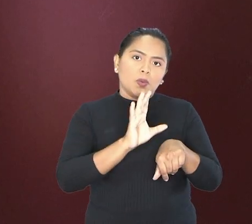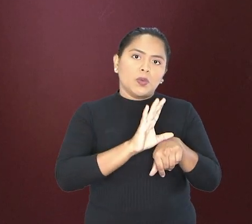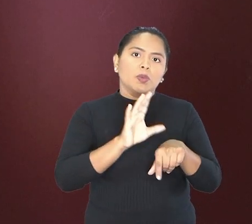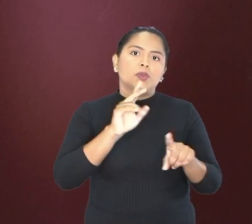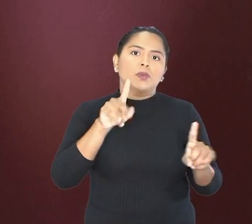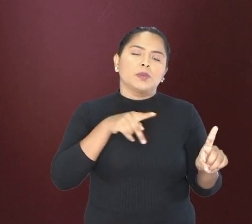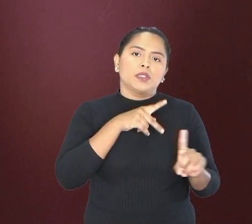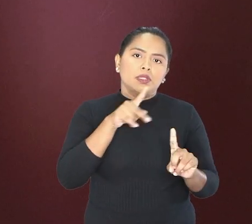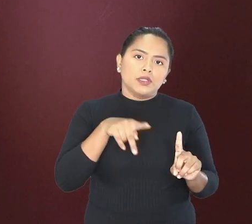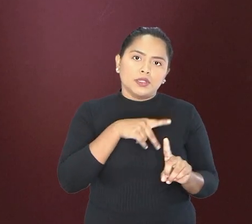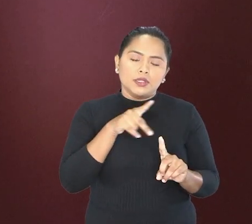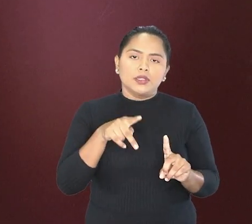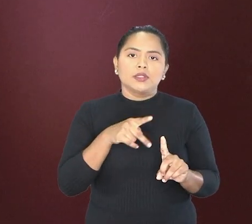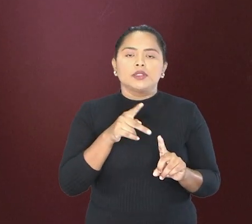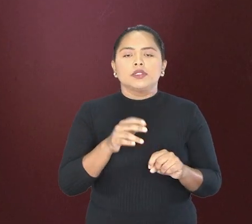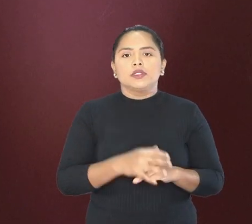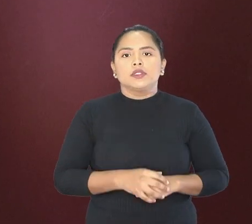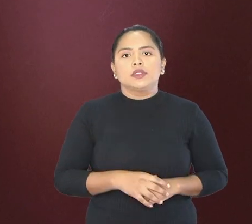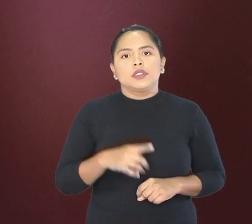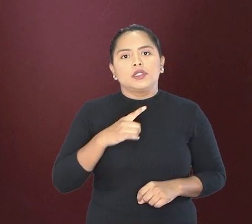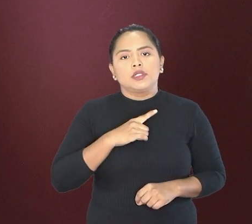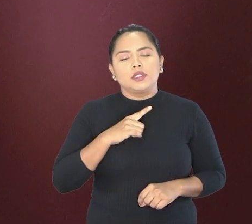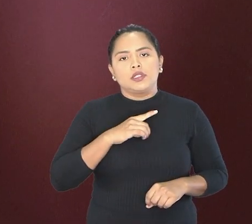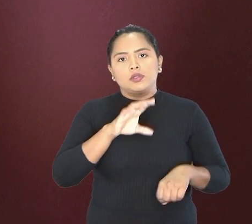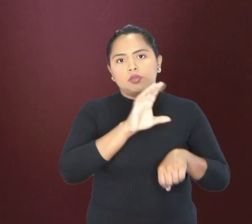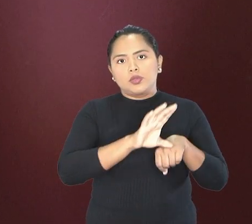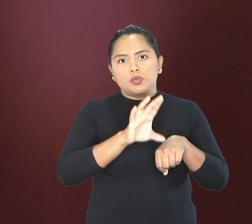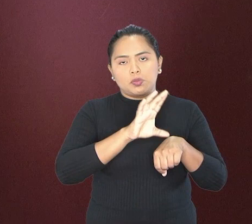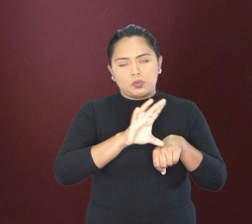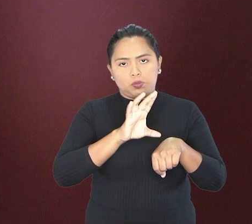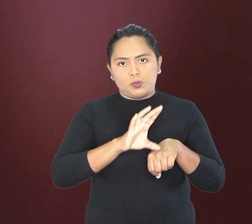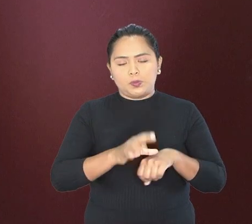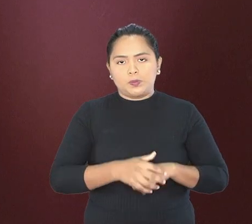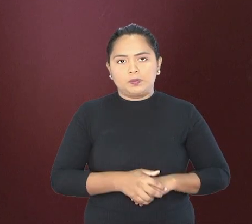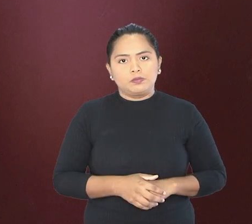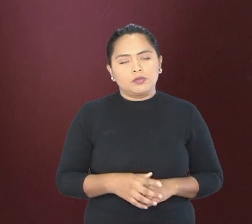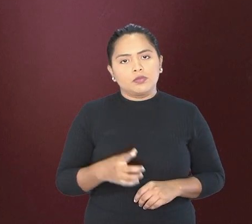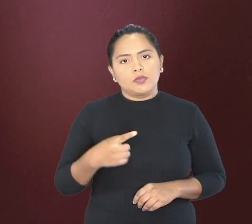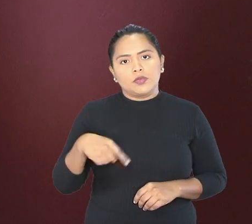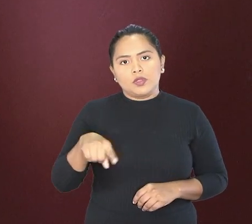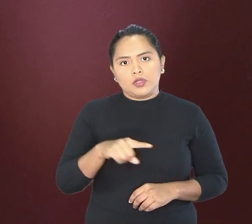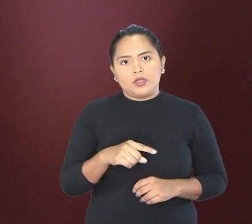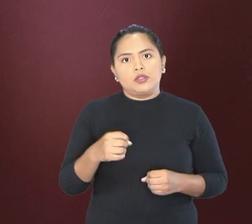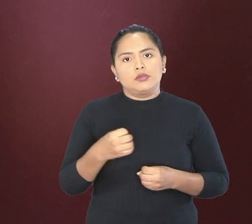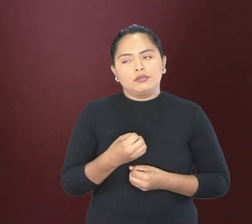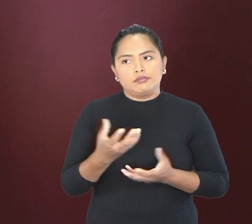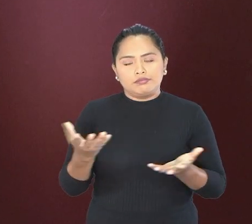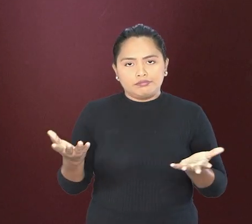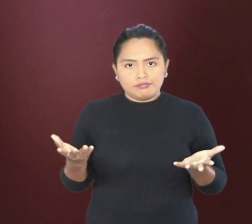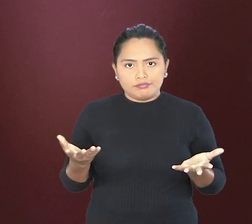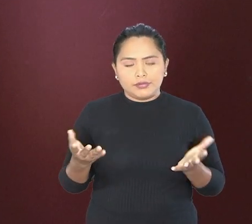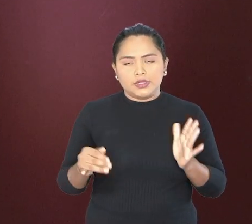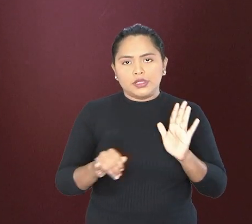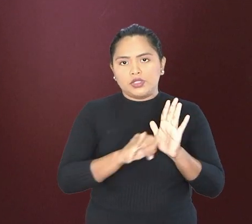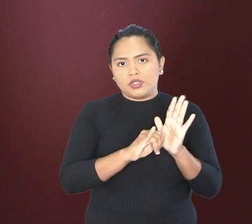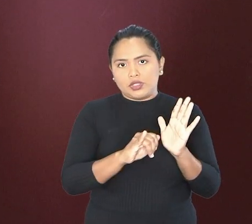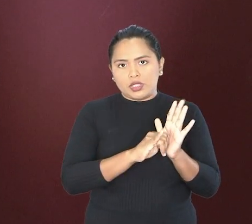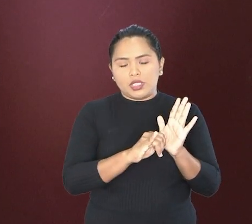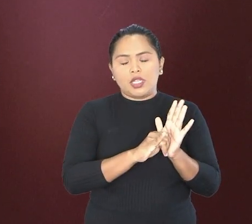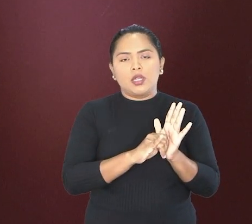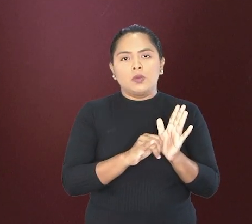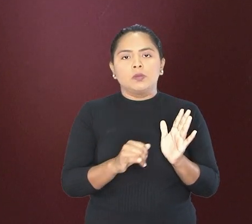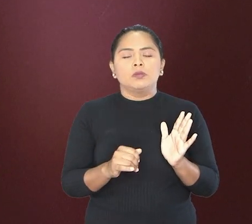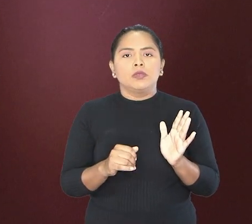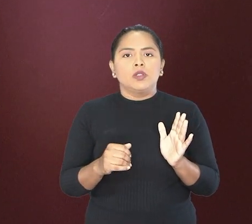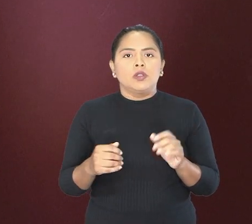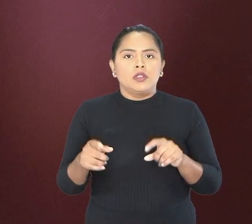por meio do levantamento, em que a gente vai dar os cursos internos. Então, a gente oferece, faz esse edital para que os servidores